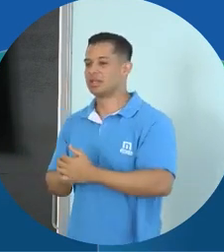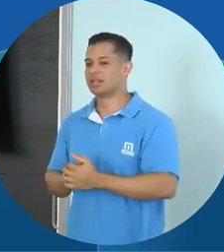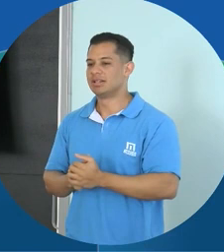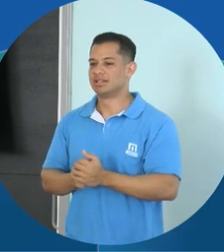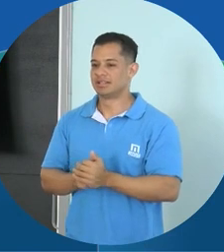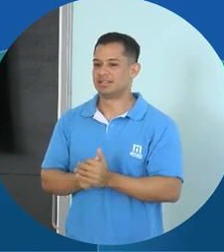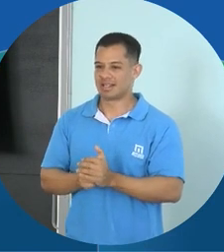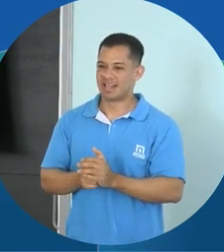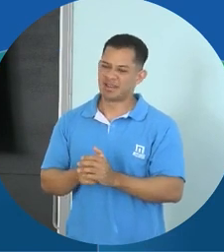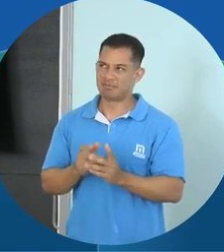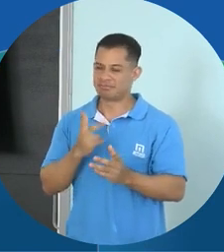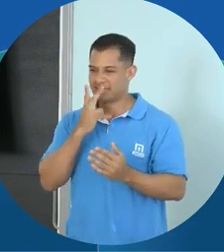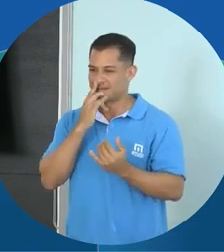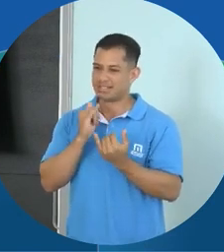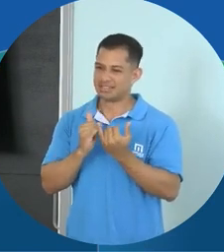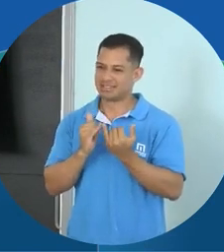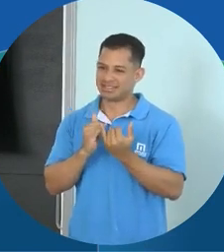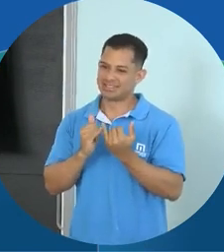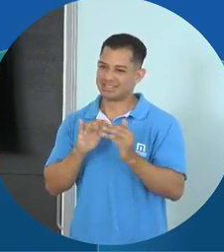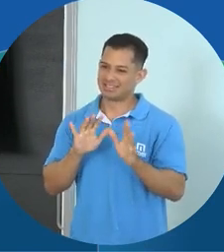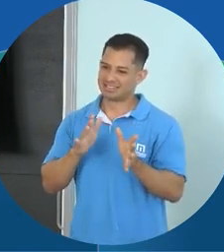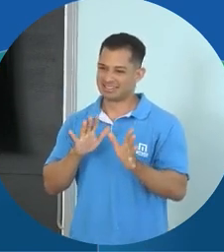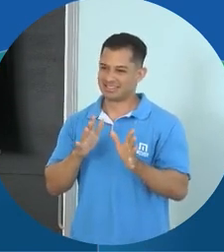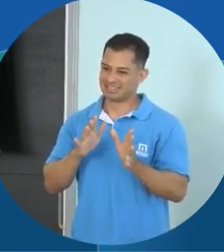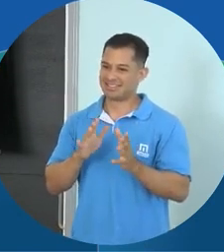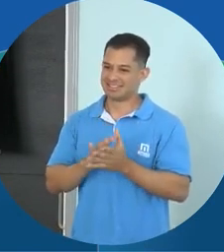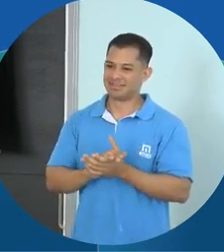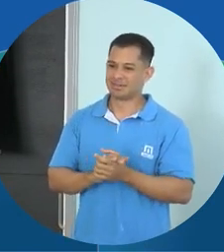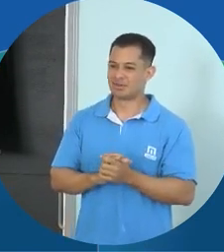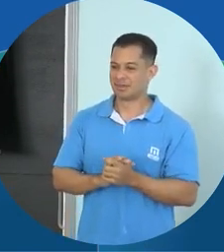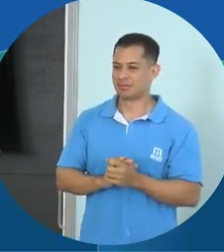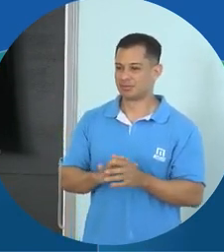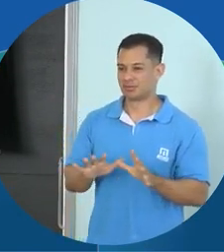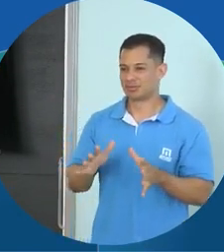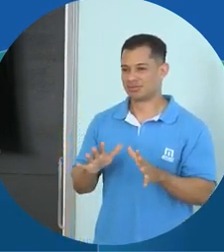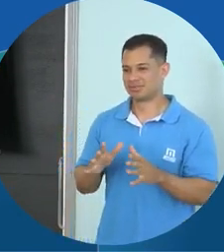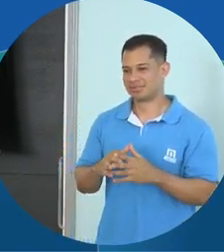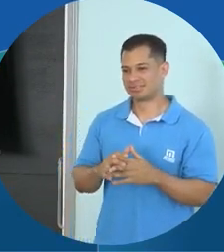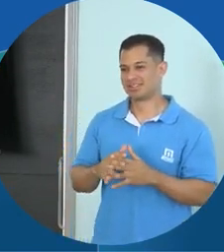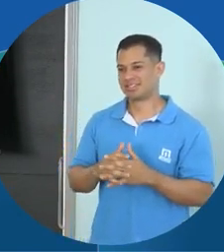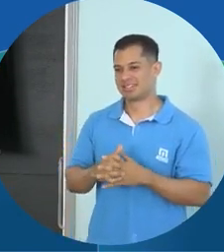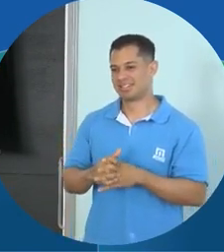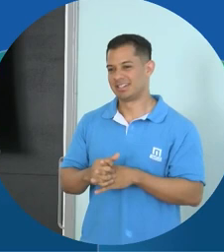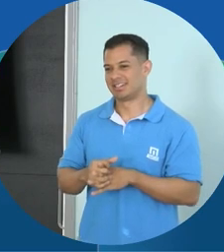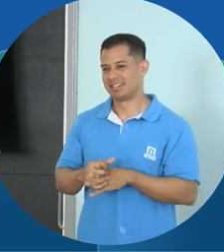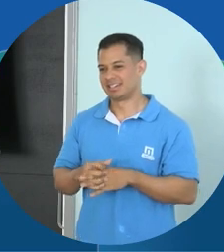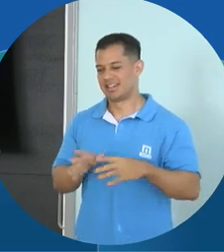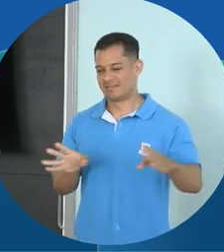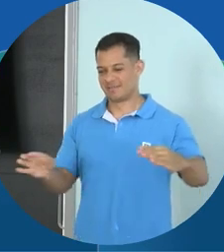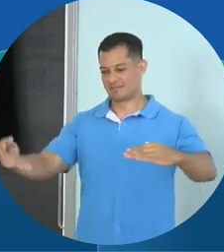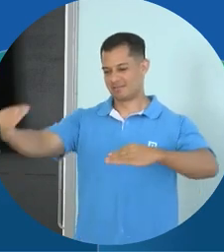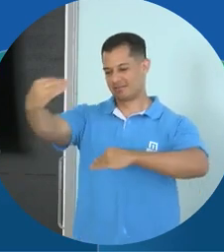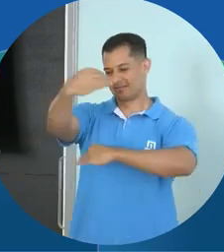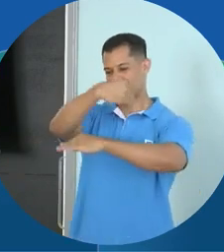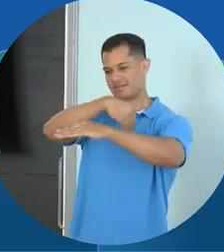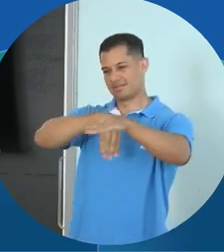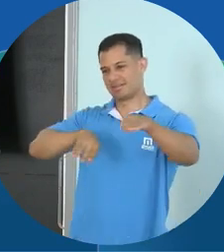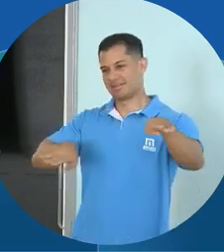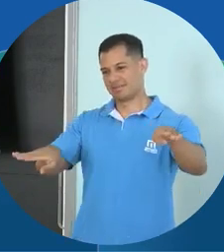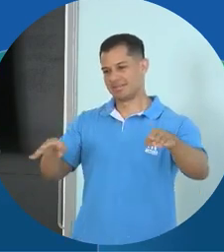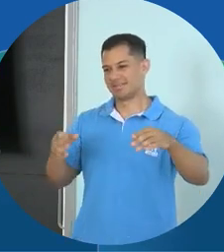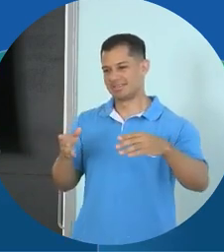lá, e pela questão geológica lá também, a gente acabou utilizando a estaca como nosso recurso de